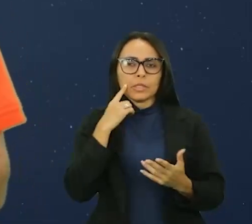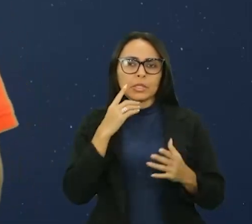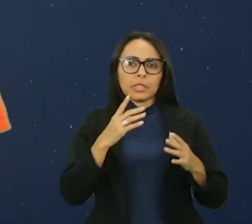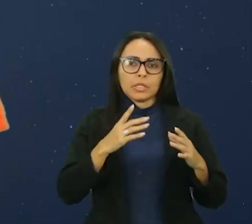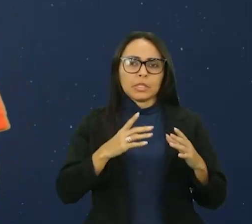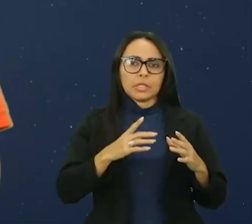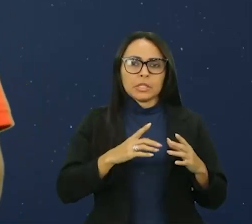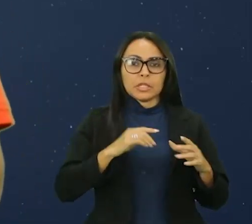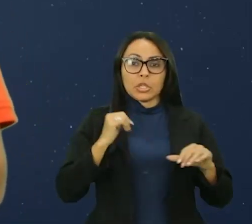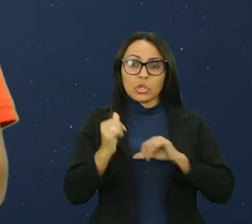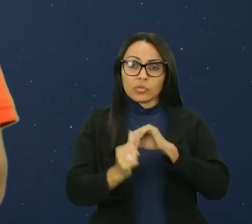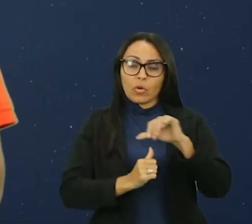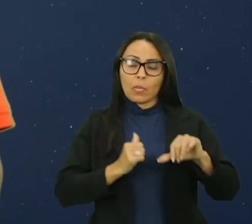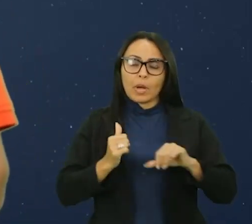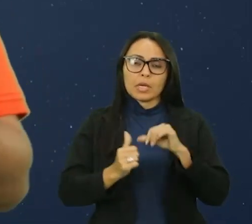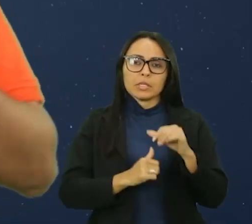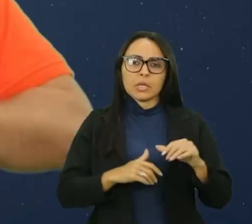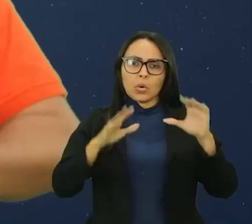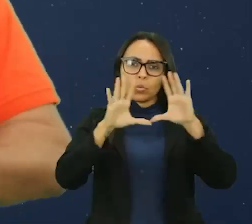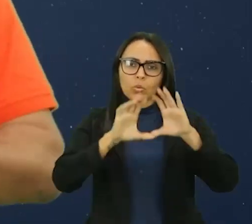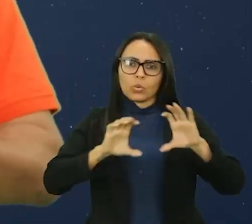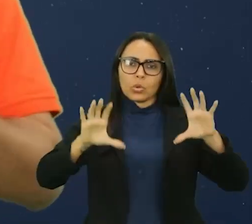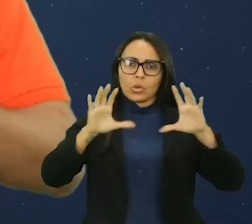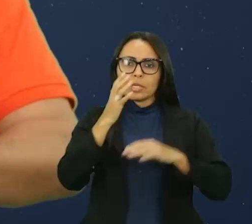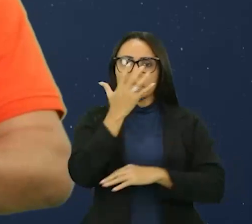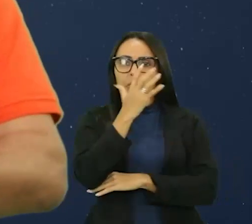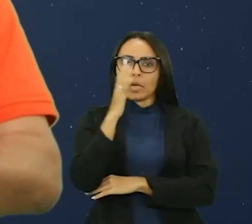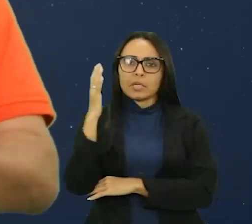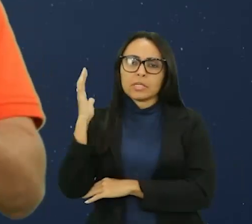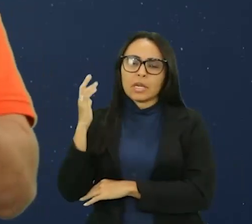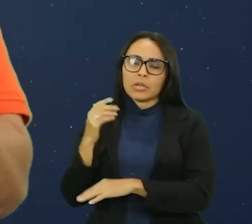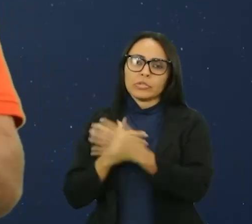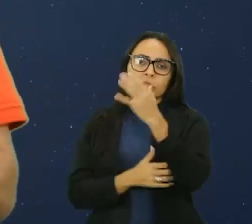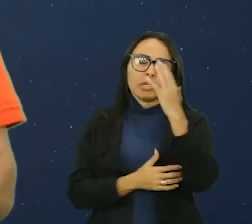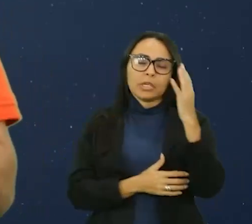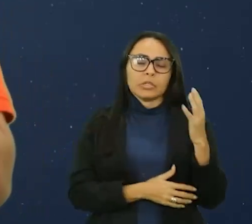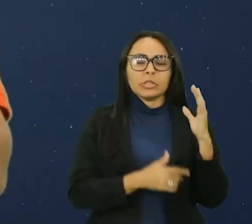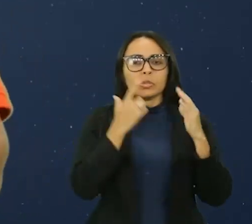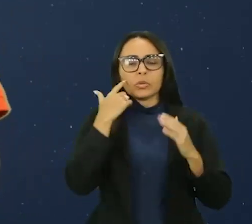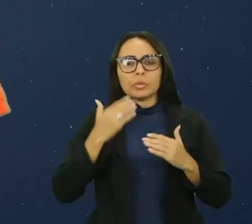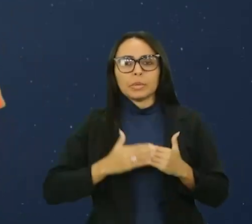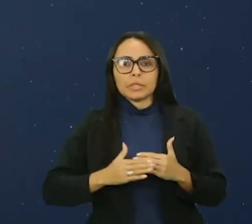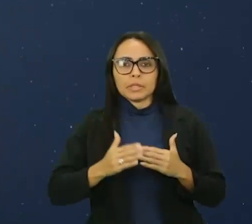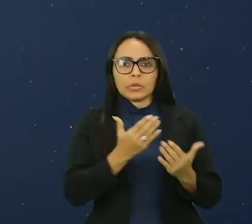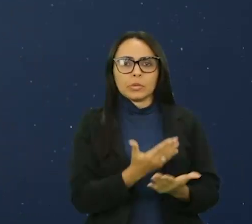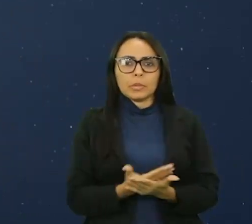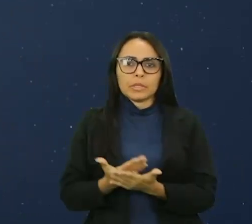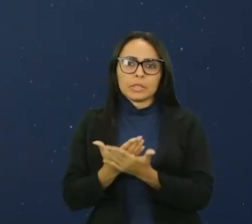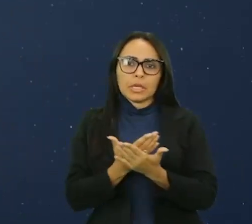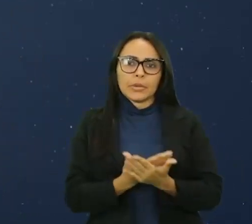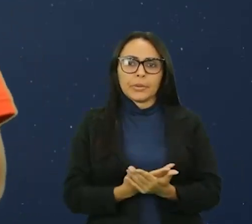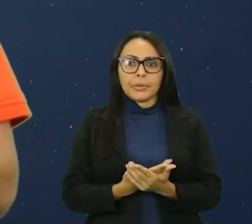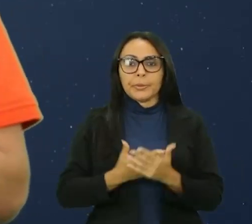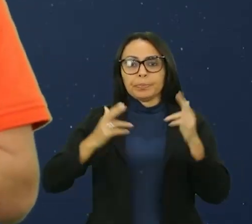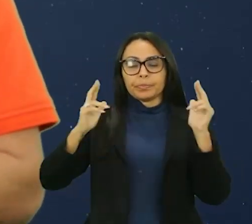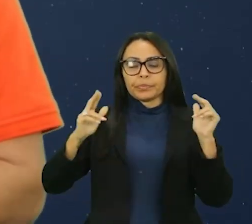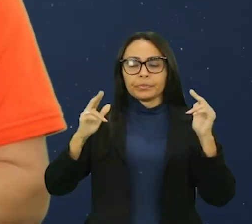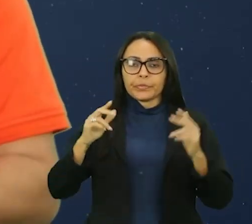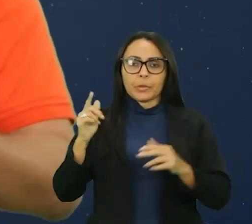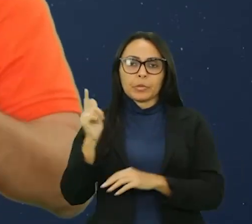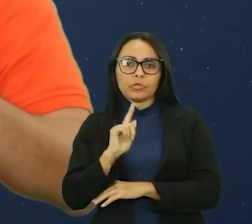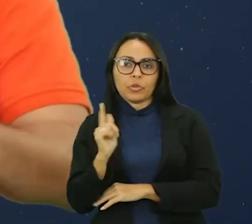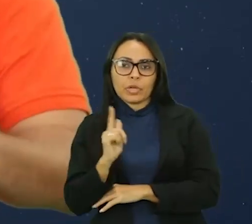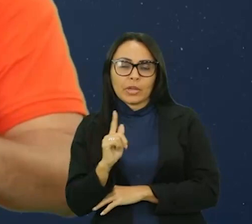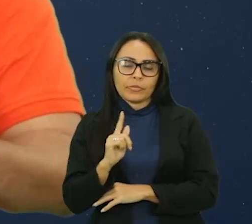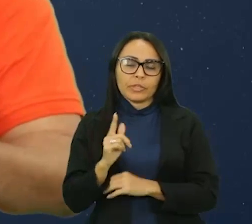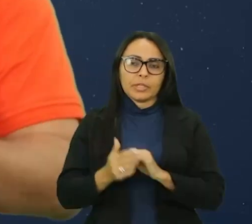e transformação das paisagens. Não é à toa que eu resolvi aqui começar com essa temática aí de geografia